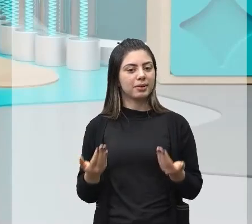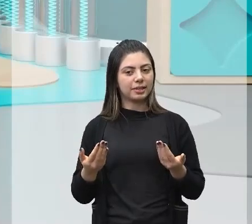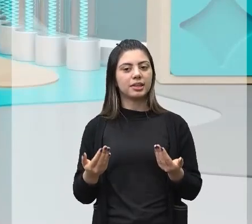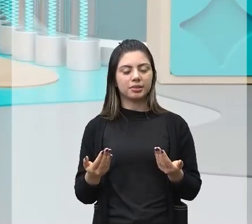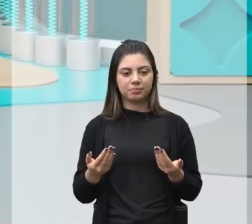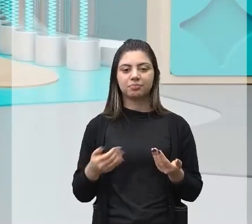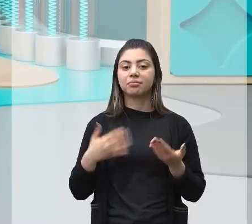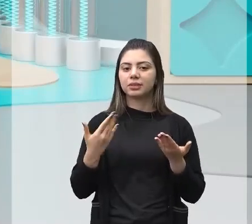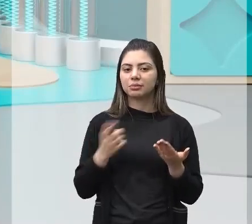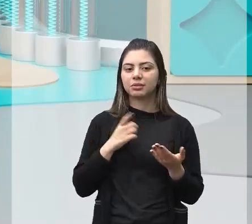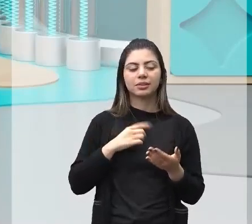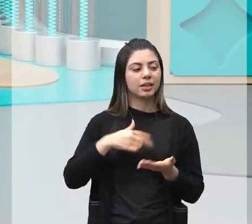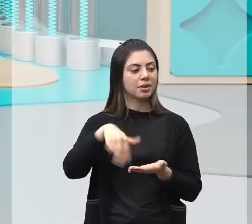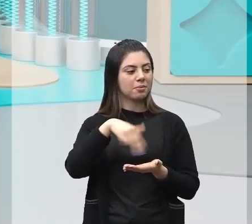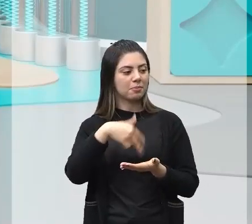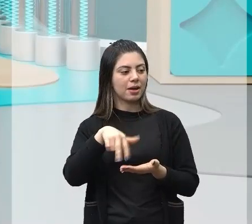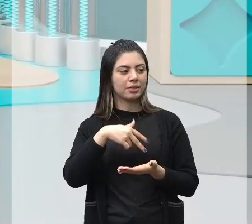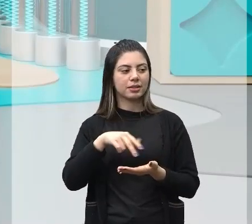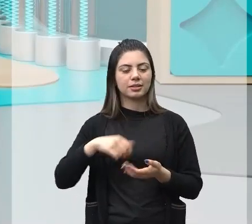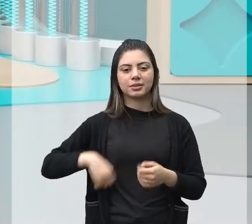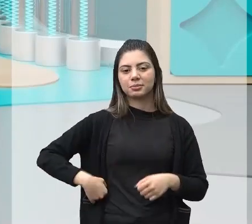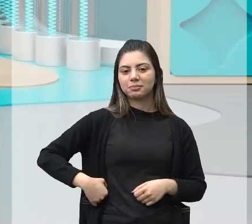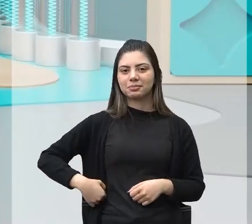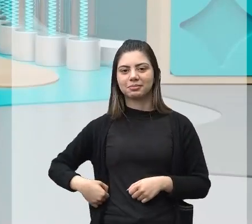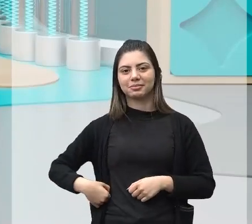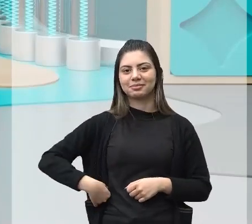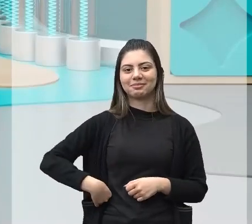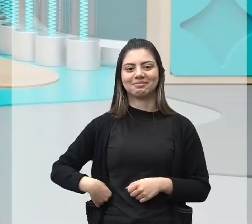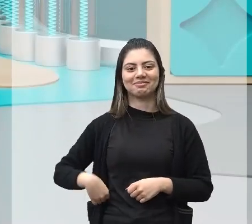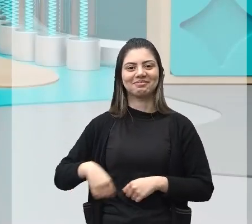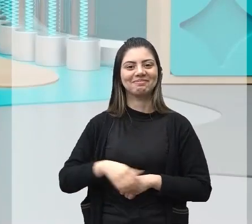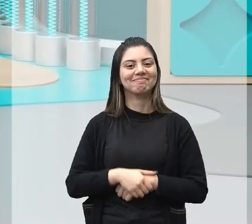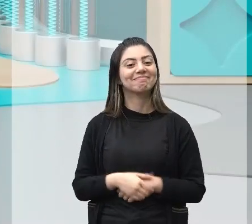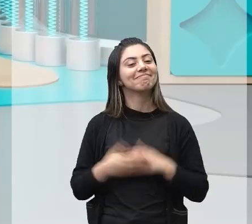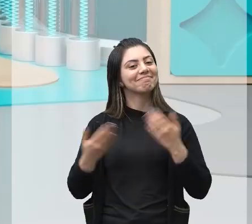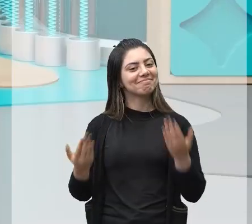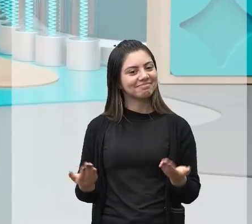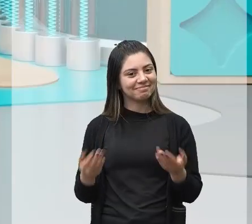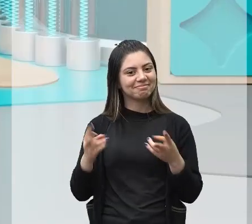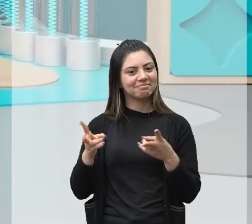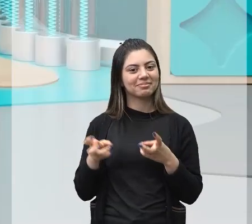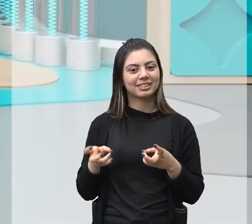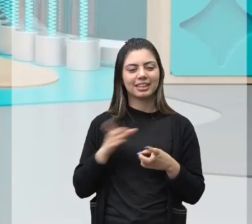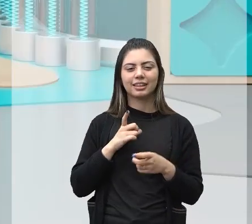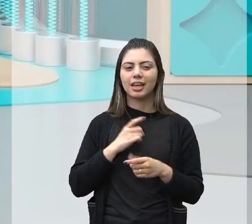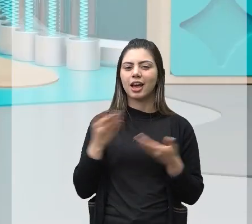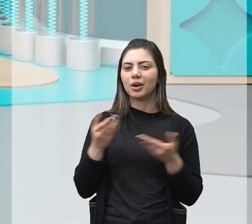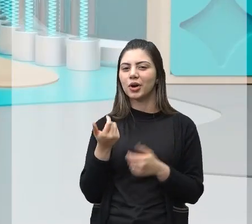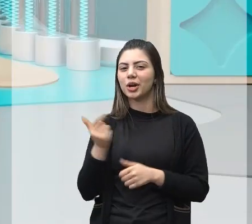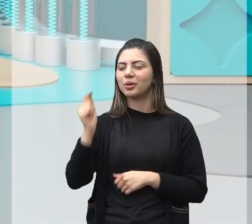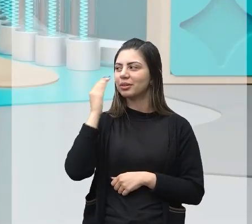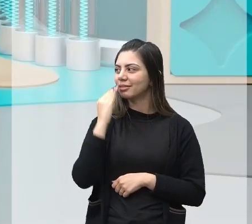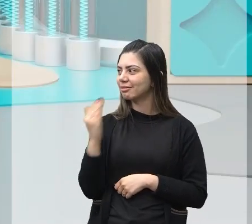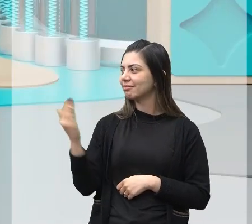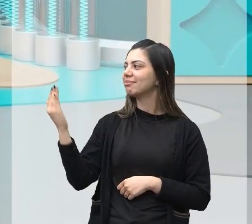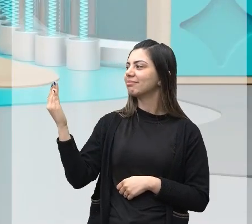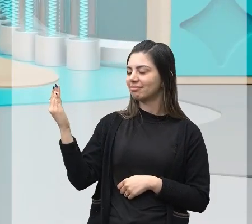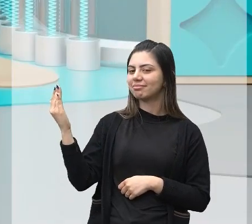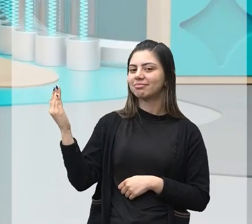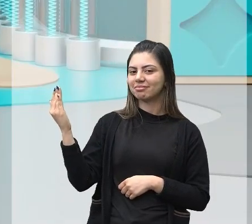na verdade. A gente tem a noiva, né? Tem o quadriculado. E olha essa ambientação como se